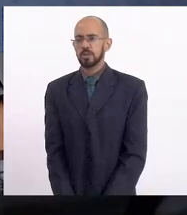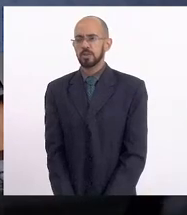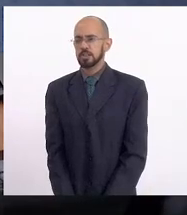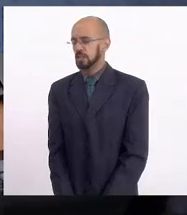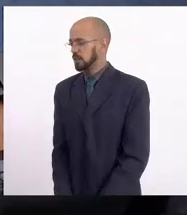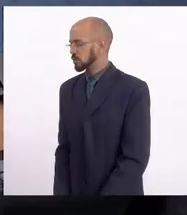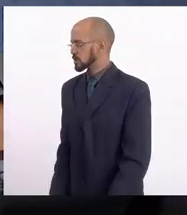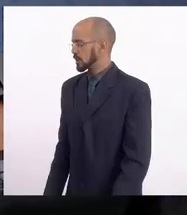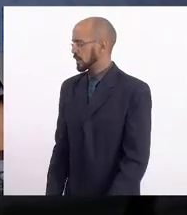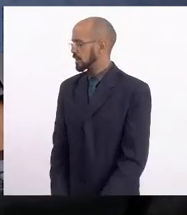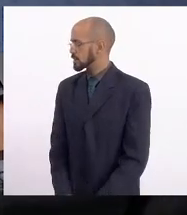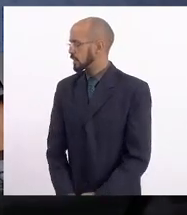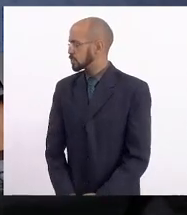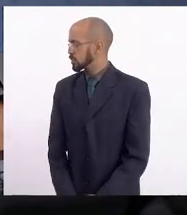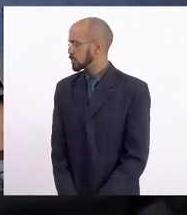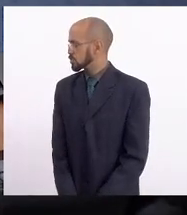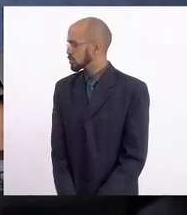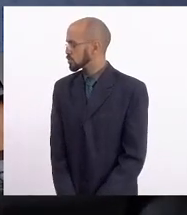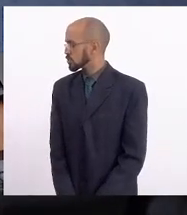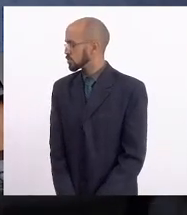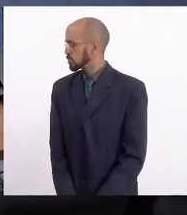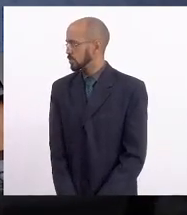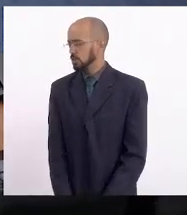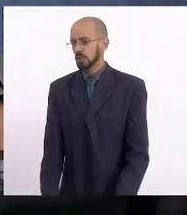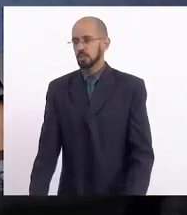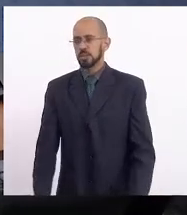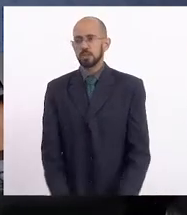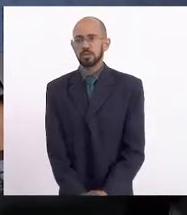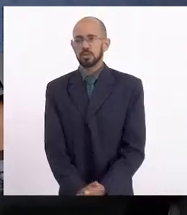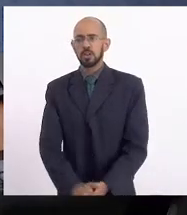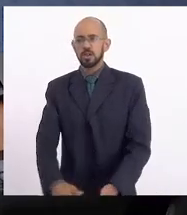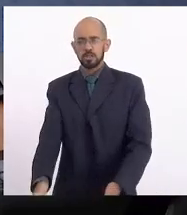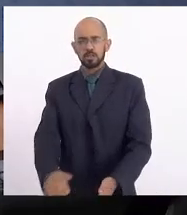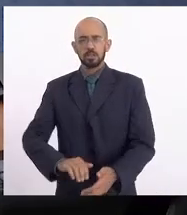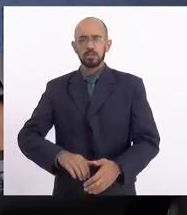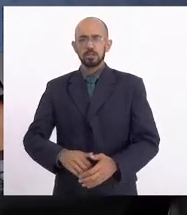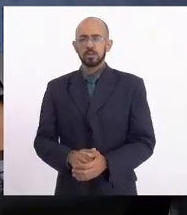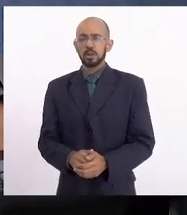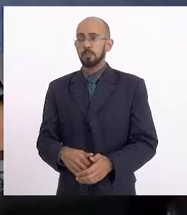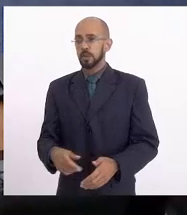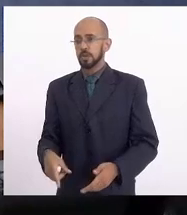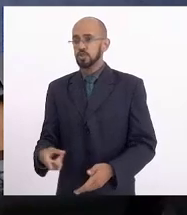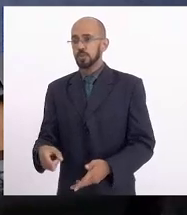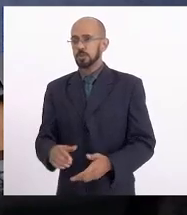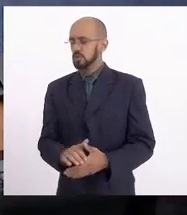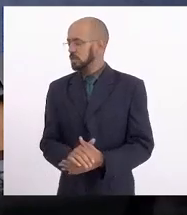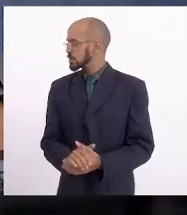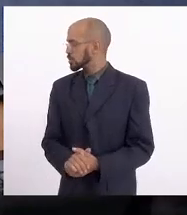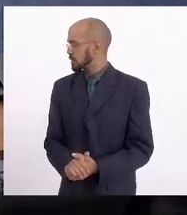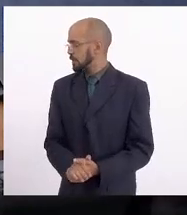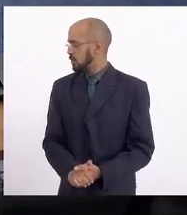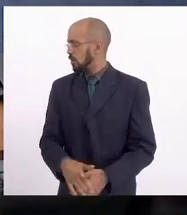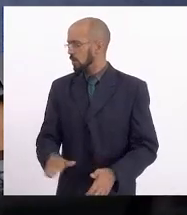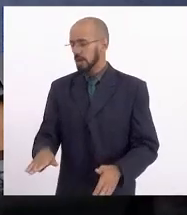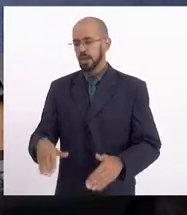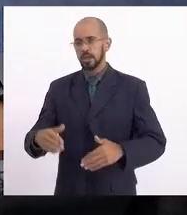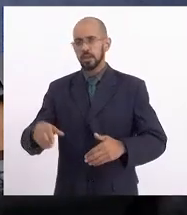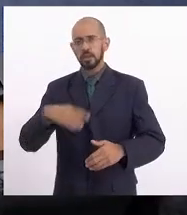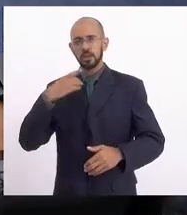Deputada Tia Ju, mais uma vez na presidência deste expediente